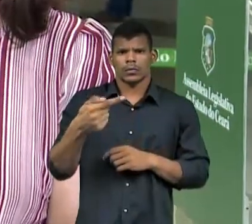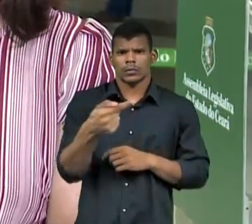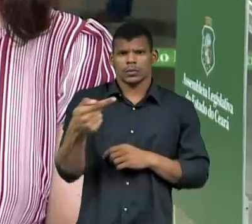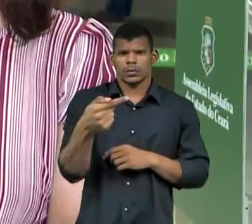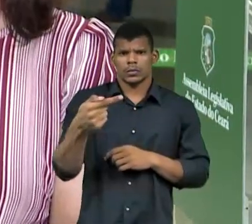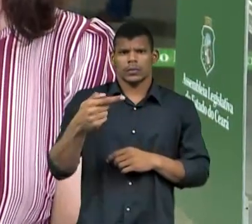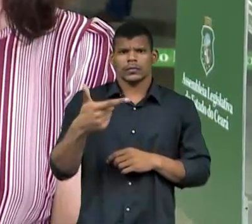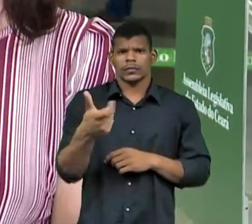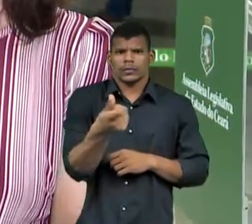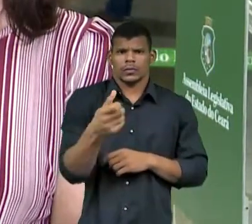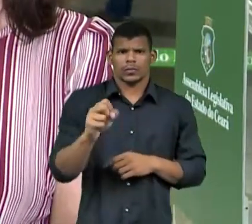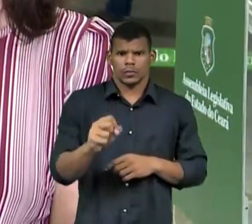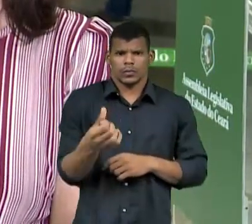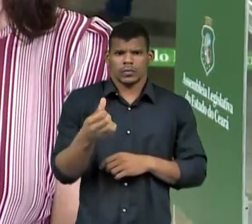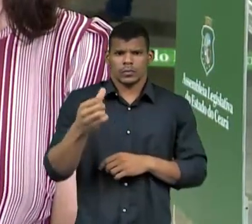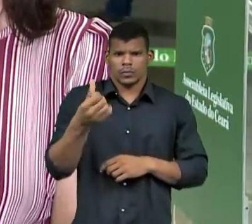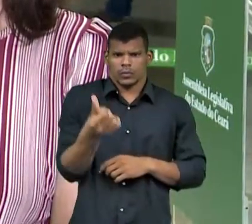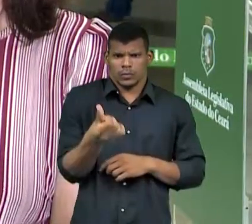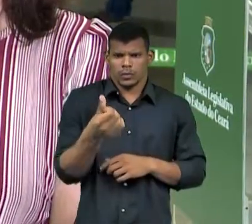3277-2683,